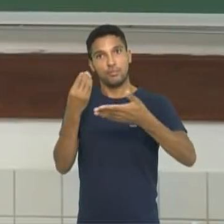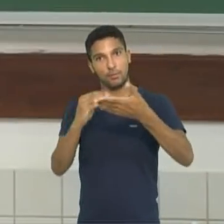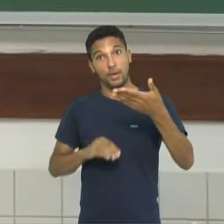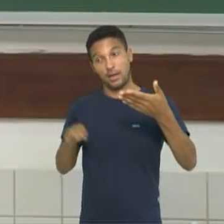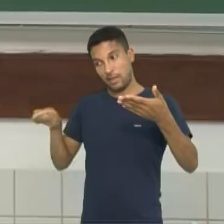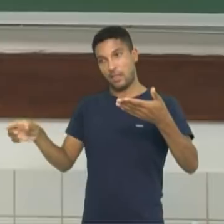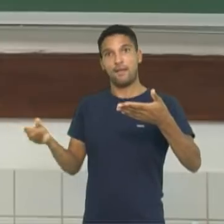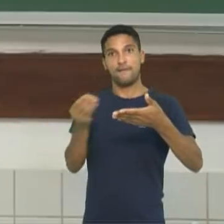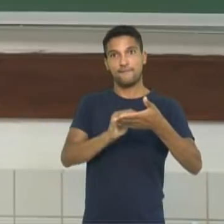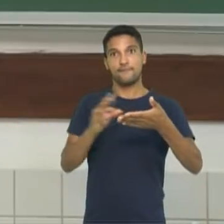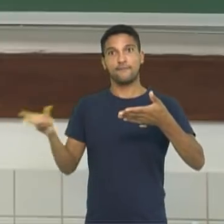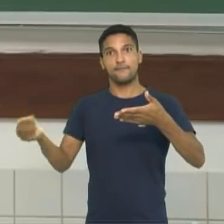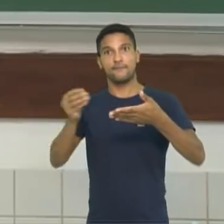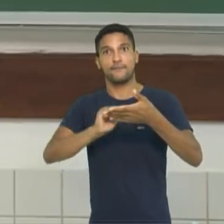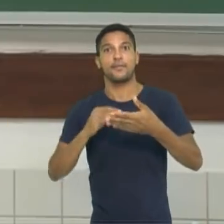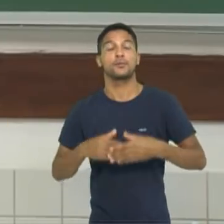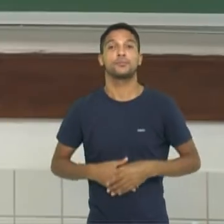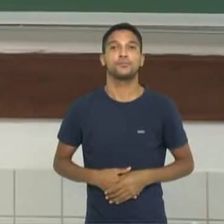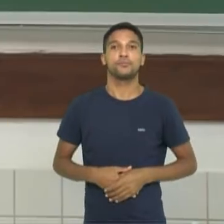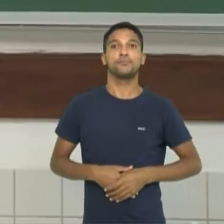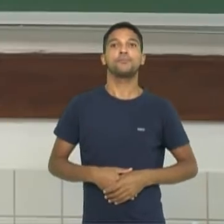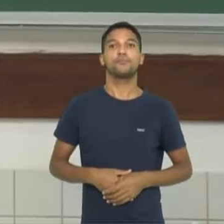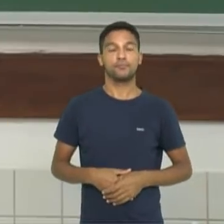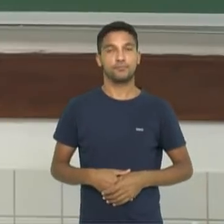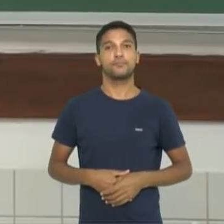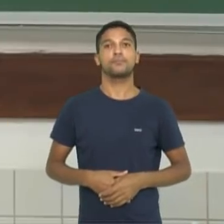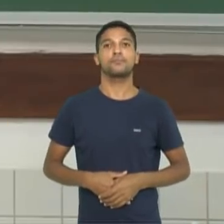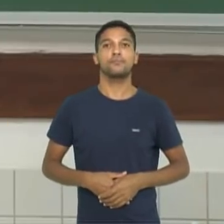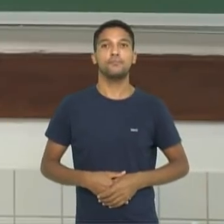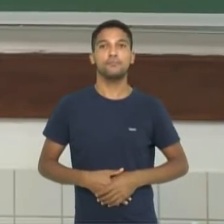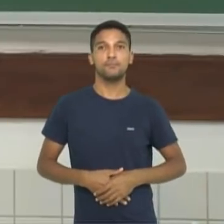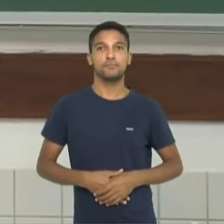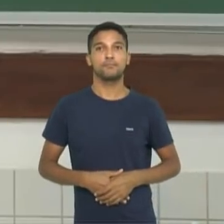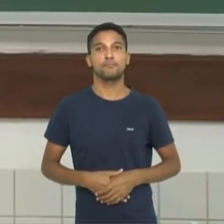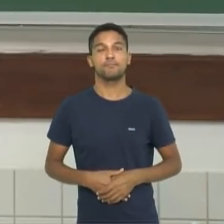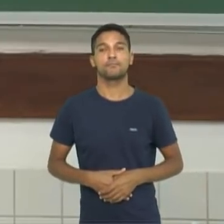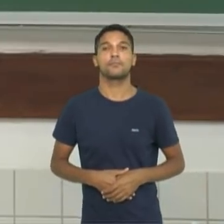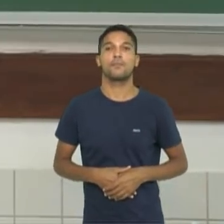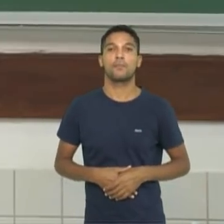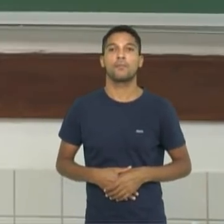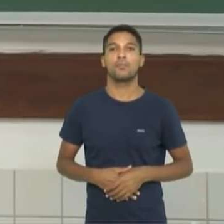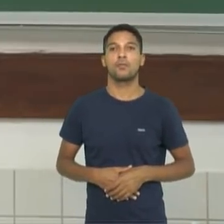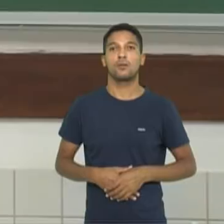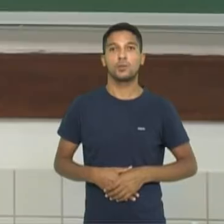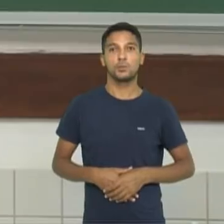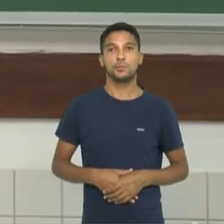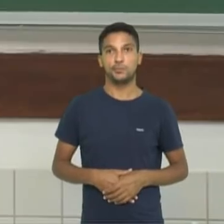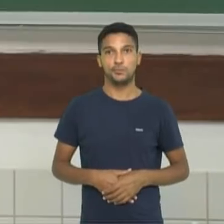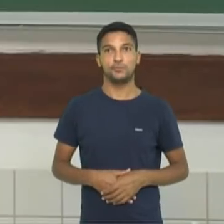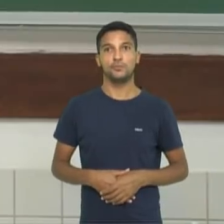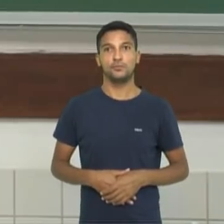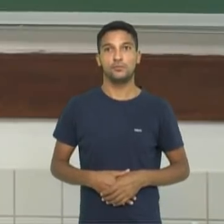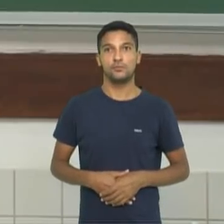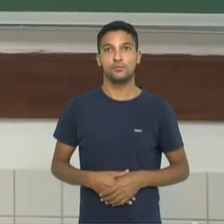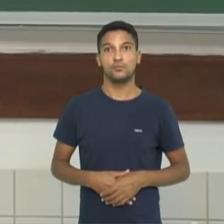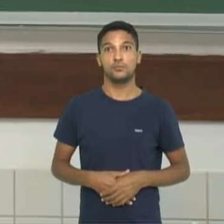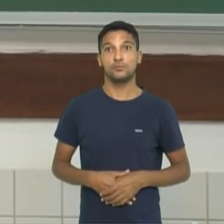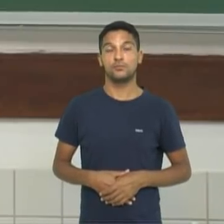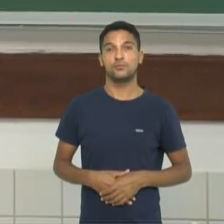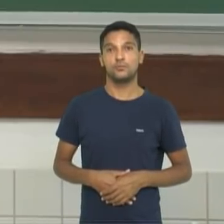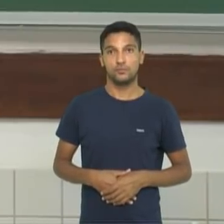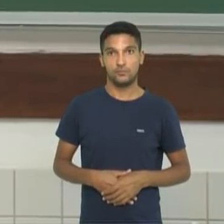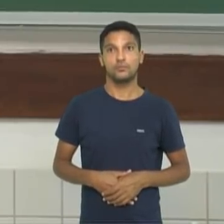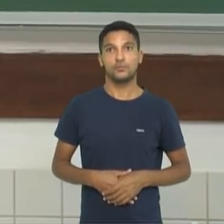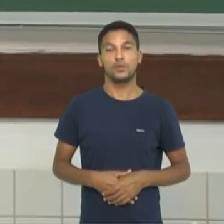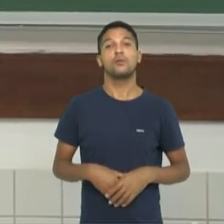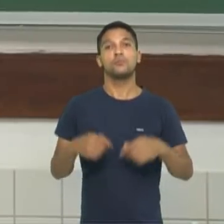direta de um personagem, de uma personalidade, de um ator social, né, que está se manifestando sobre um determinado assunto,